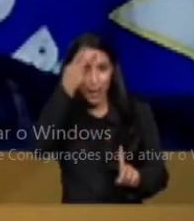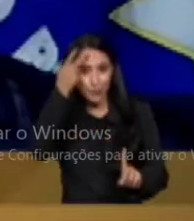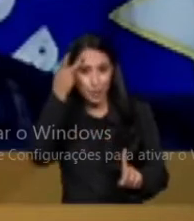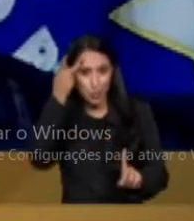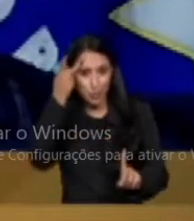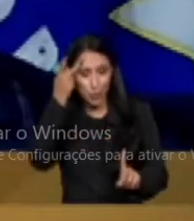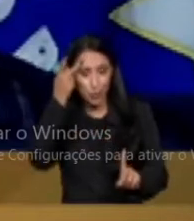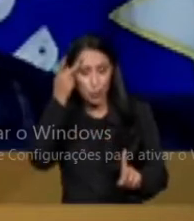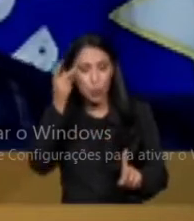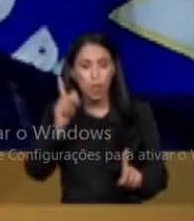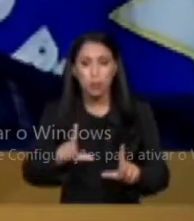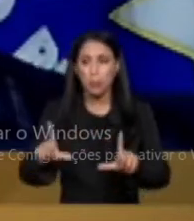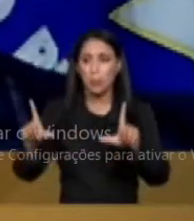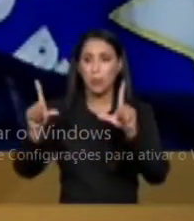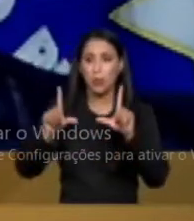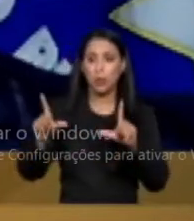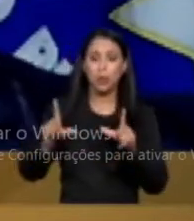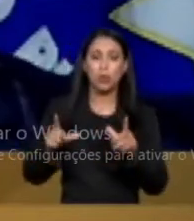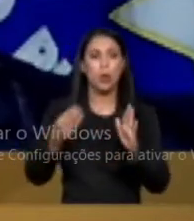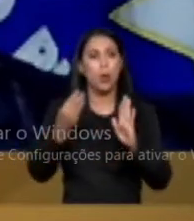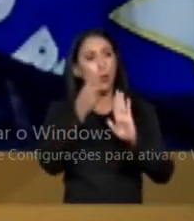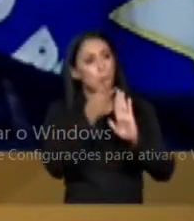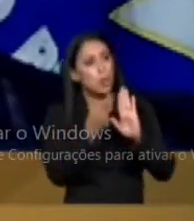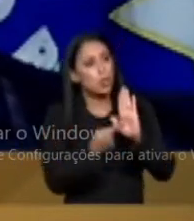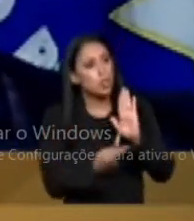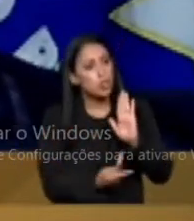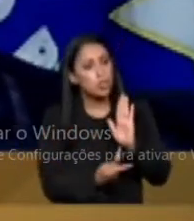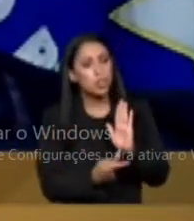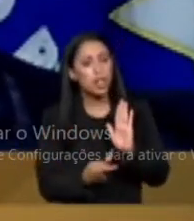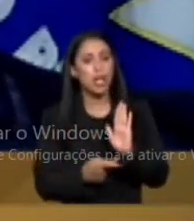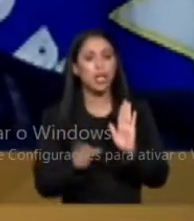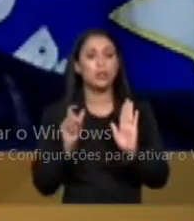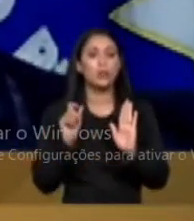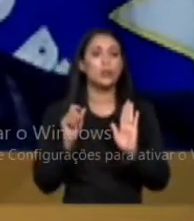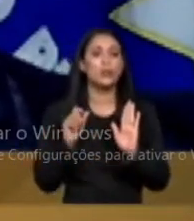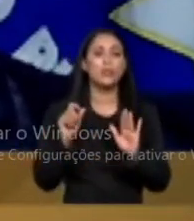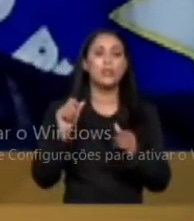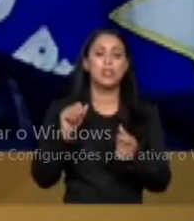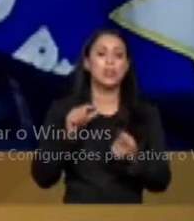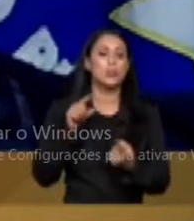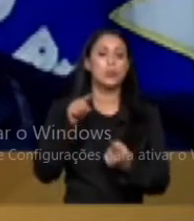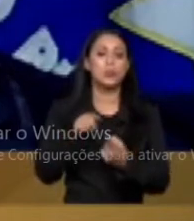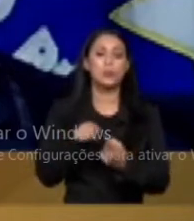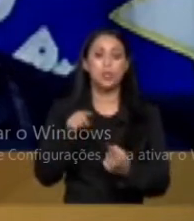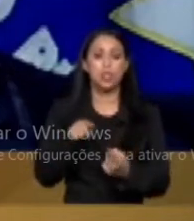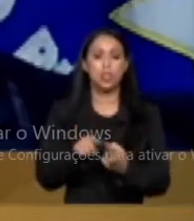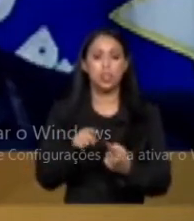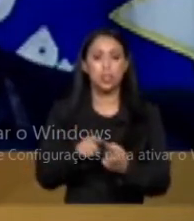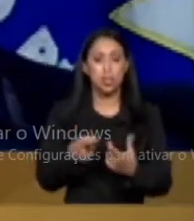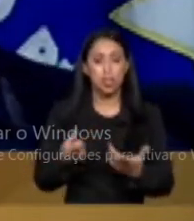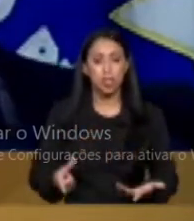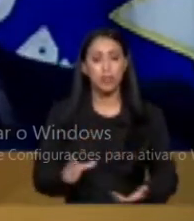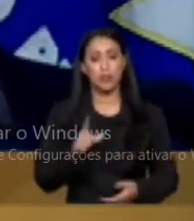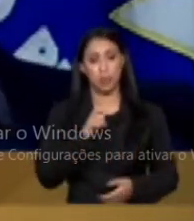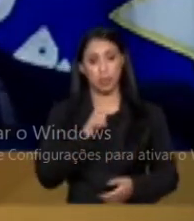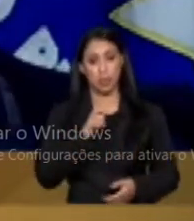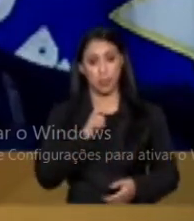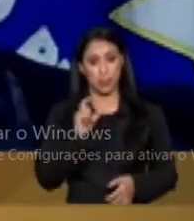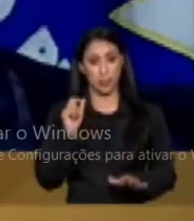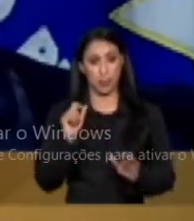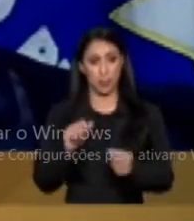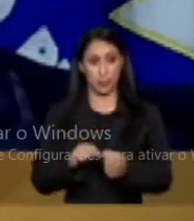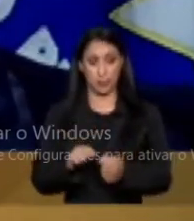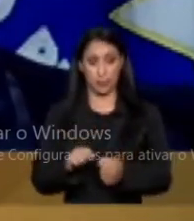acerca do programa, dos projetos, de certas diretrizes legitimamente